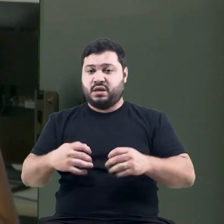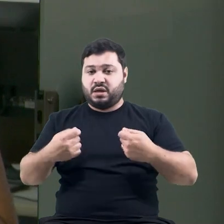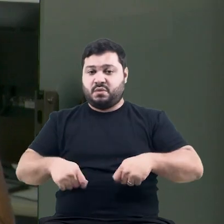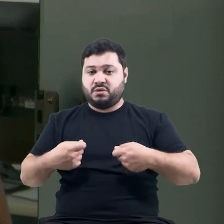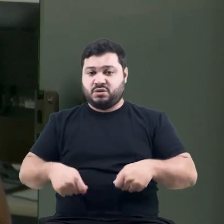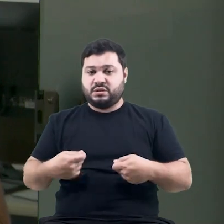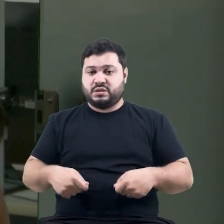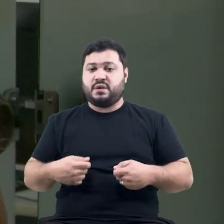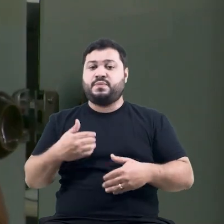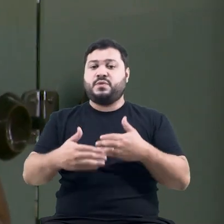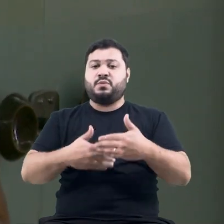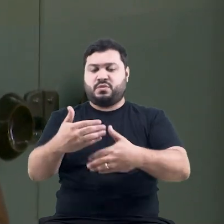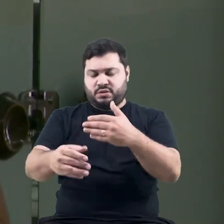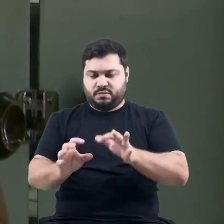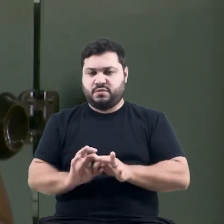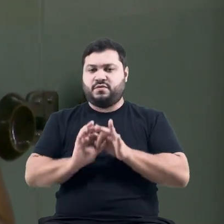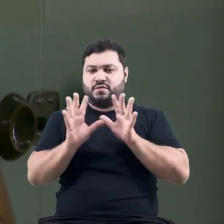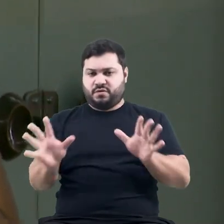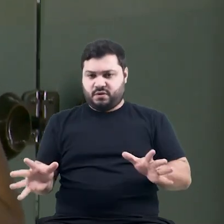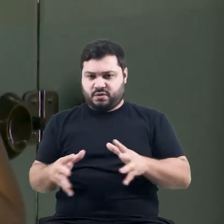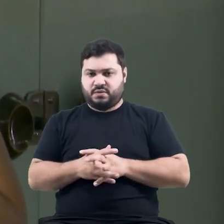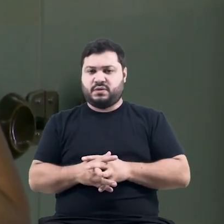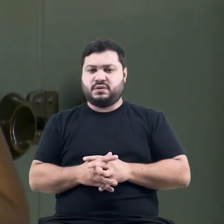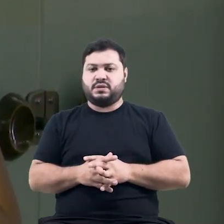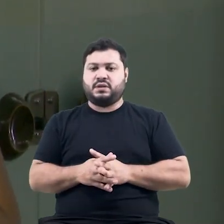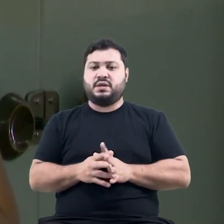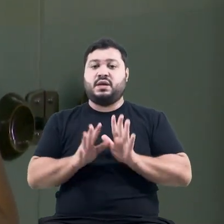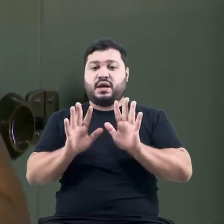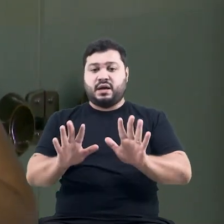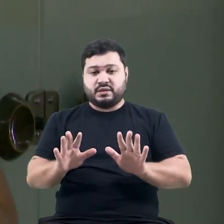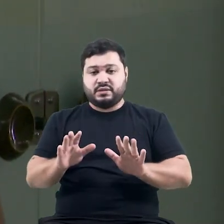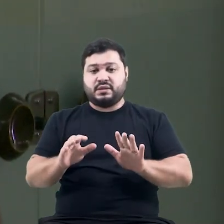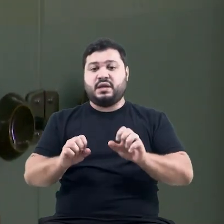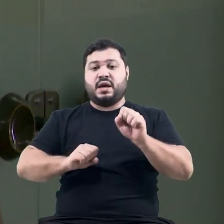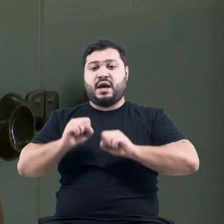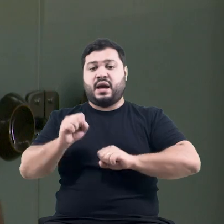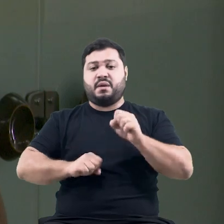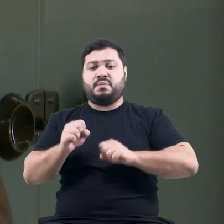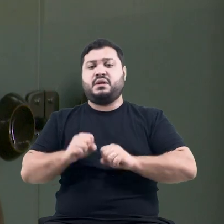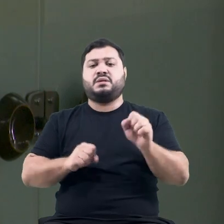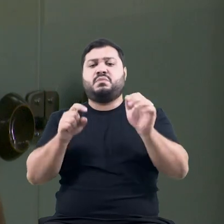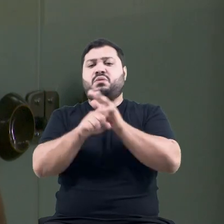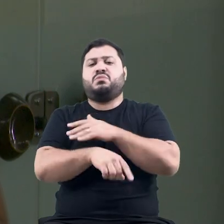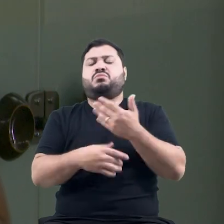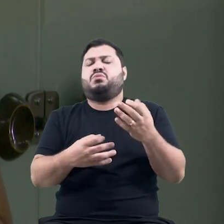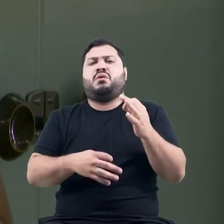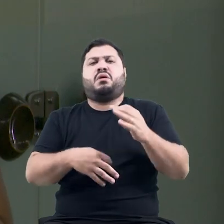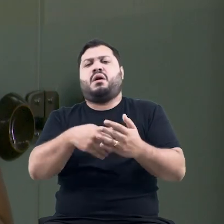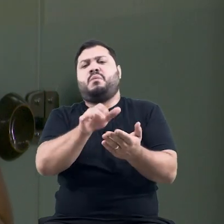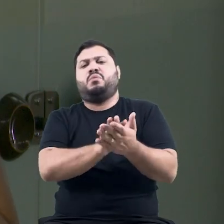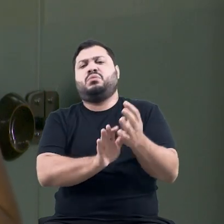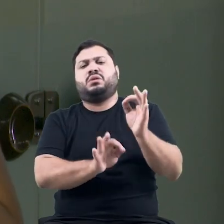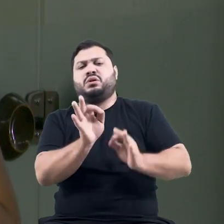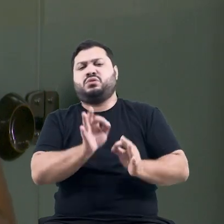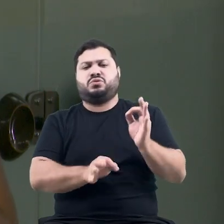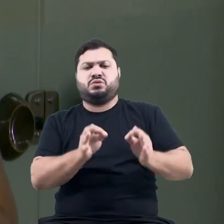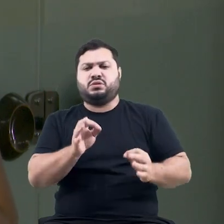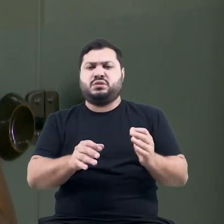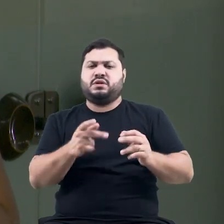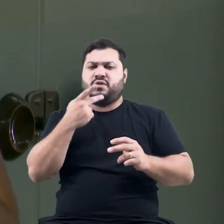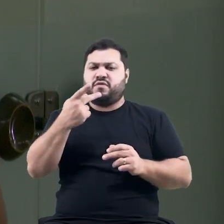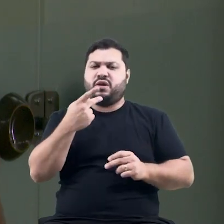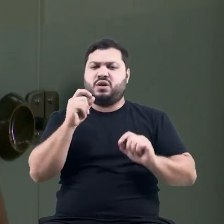era realmente necessário, o procedimento foi autorizado. Sendo assim, a operadora questionou a multa na